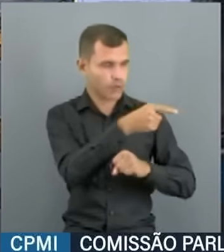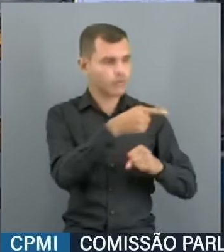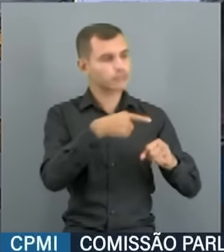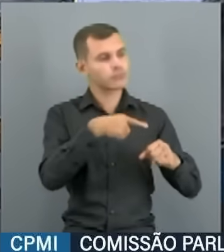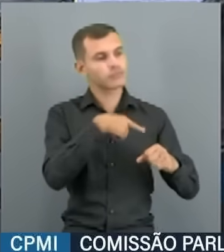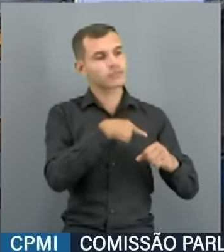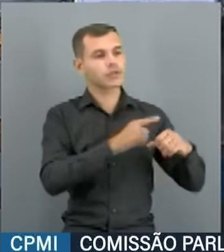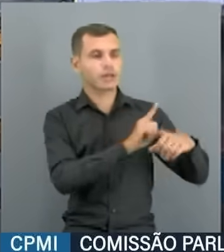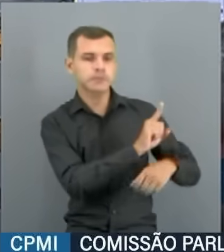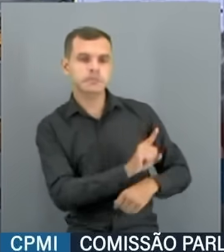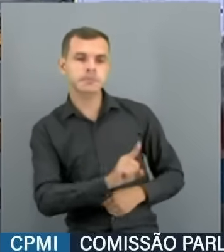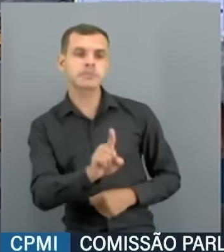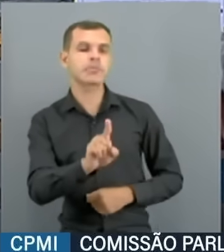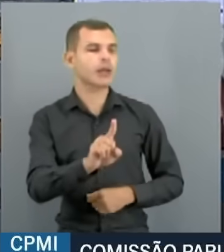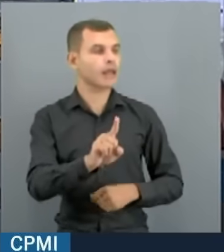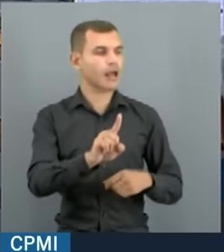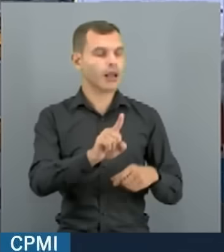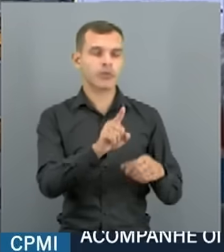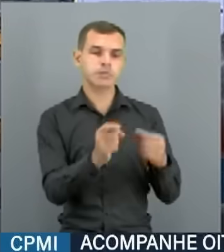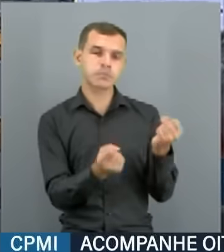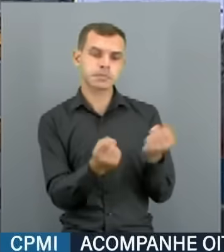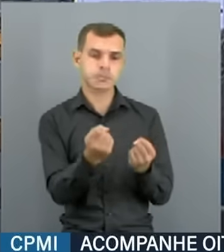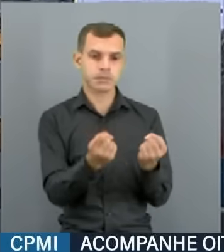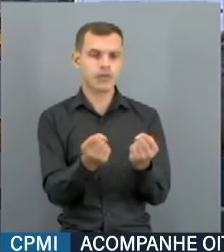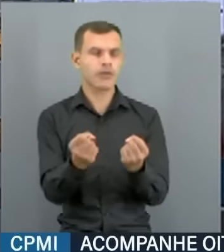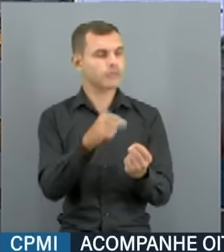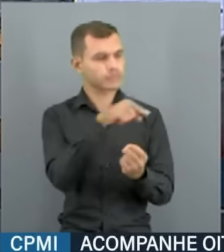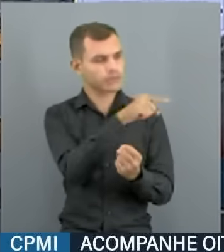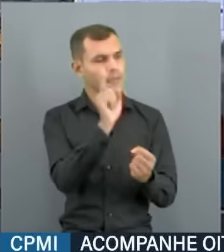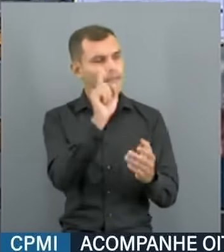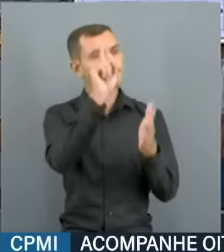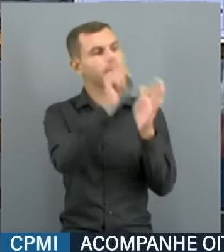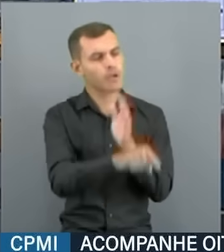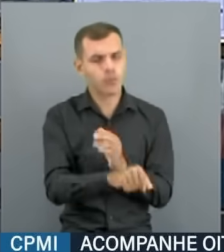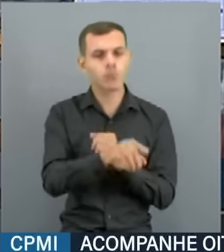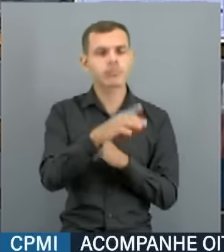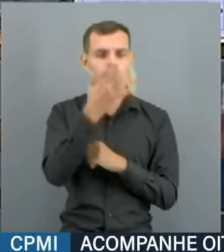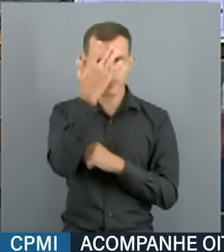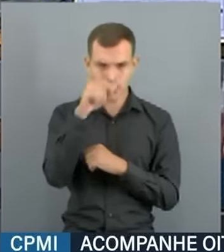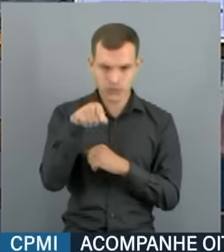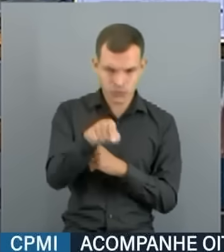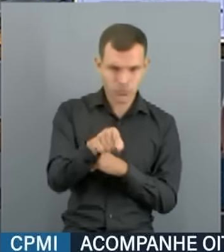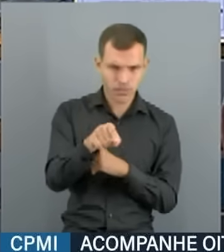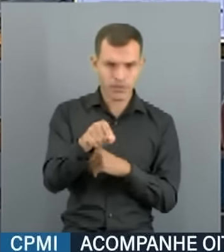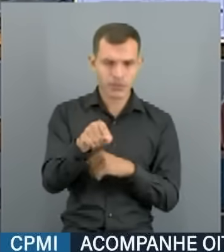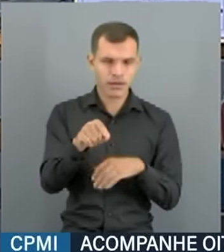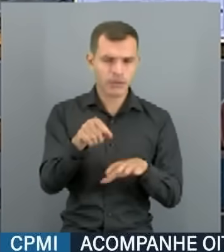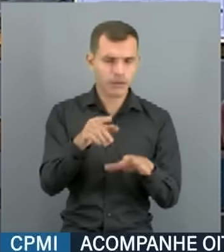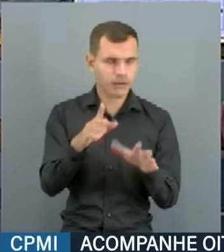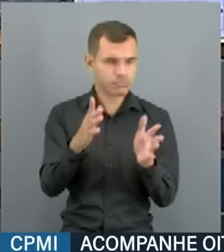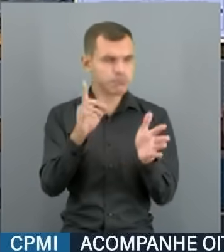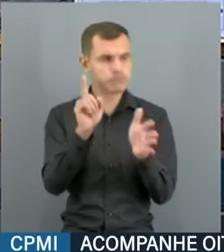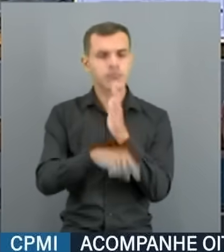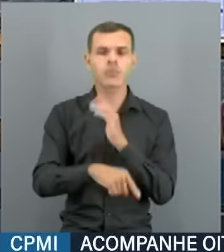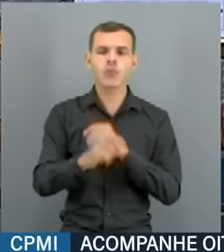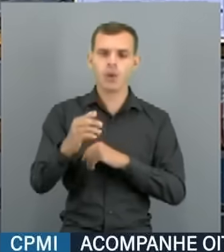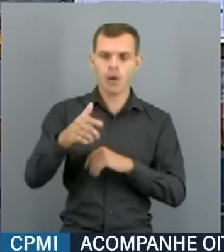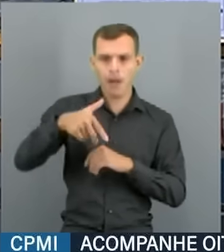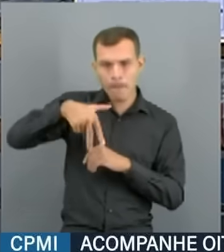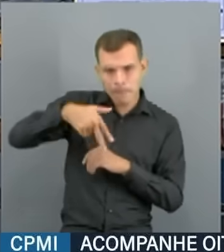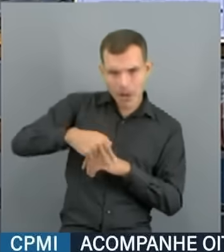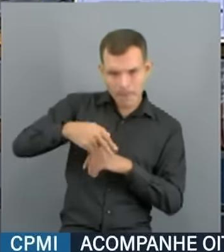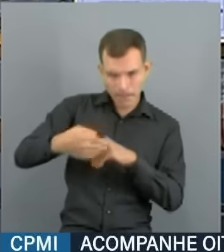pessoa pergunta se o bandido subiria a rampa. Mais uma vez, assim como em todas as outras manifestações, eles